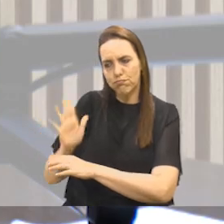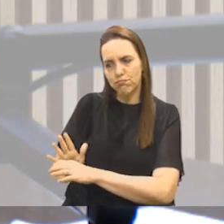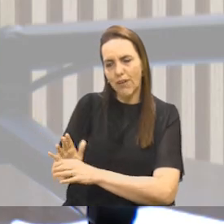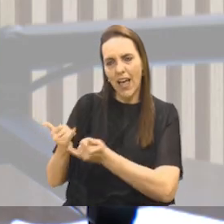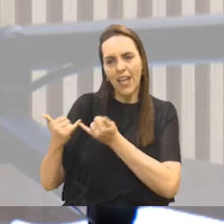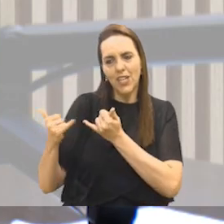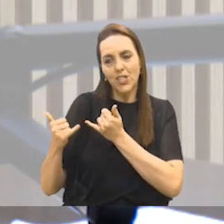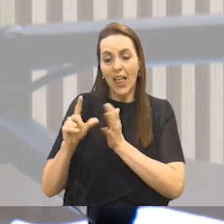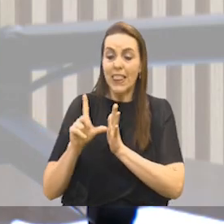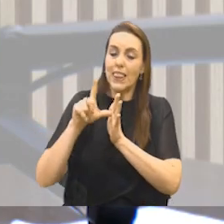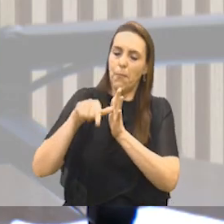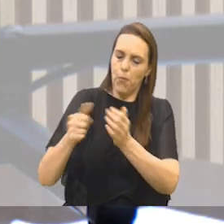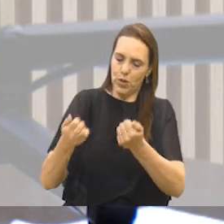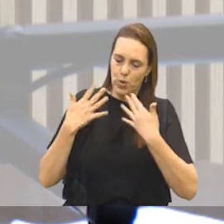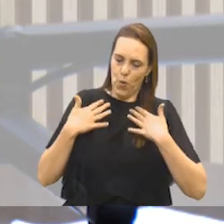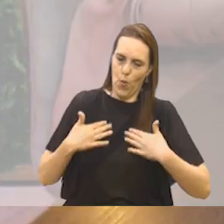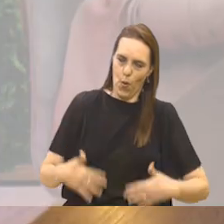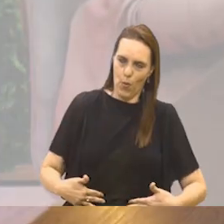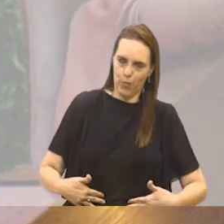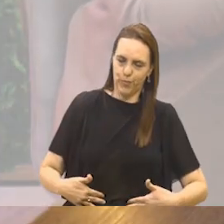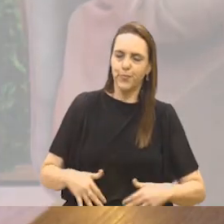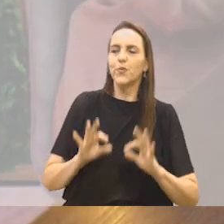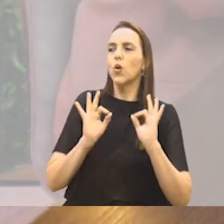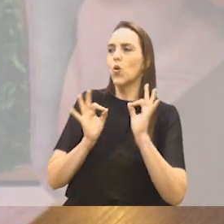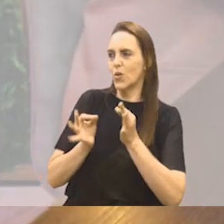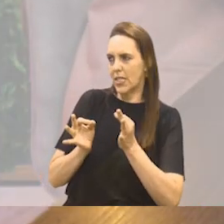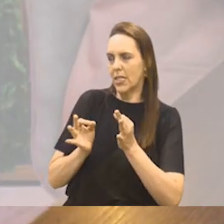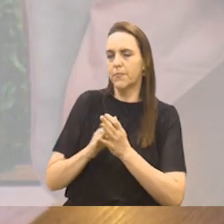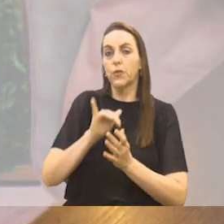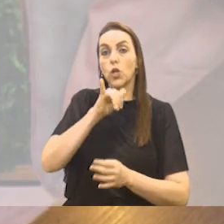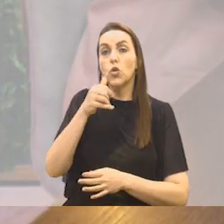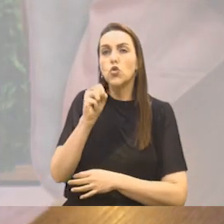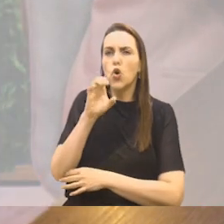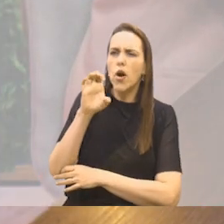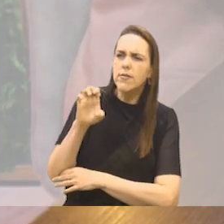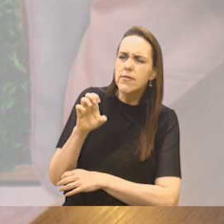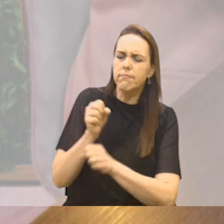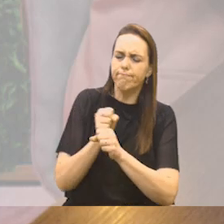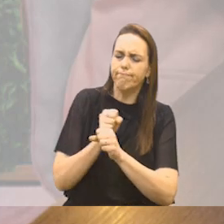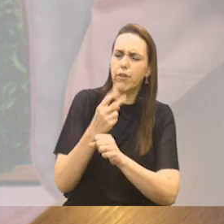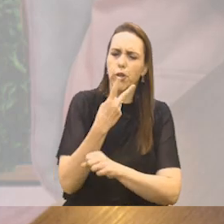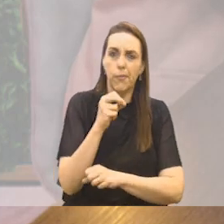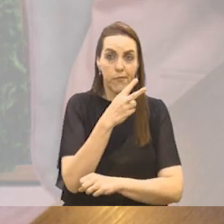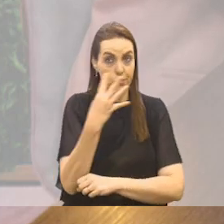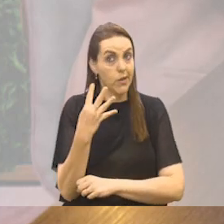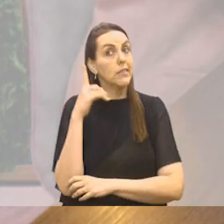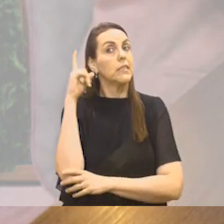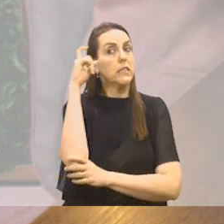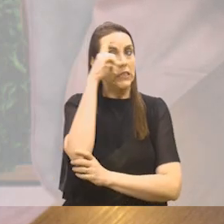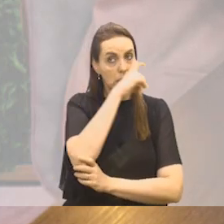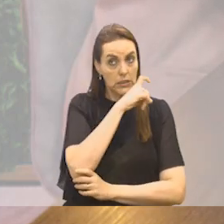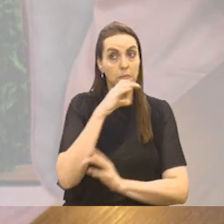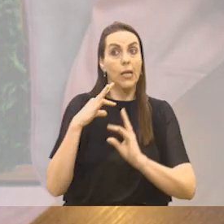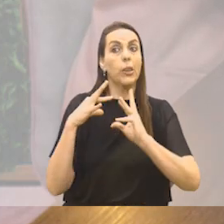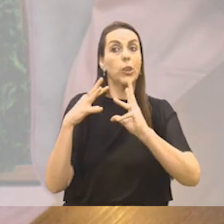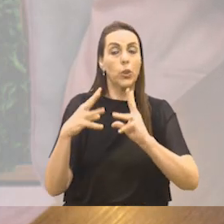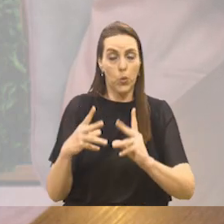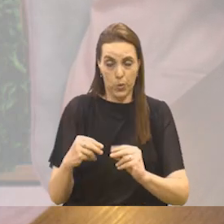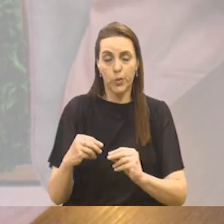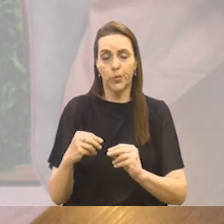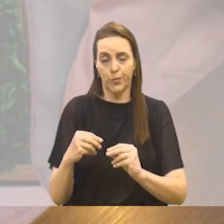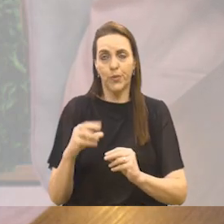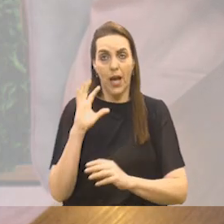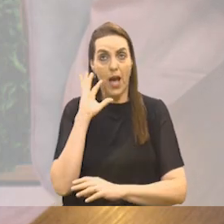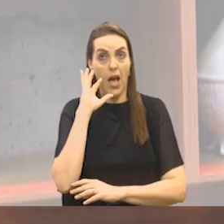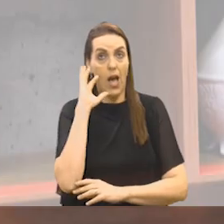se manifestar no físico. Com certeza. Josi, o ano de 2024 ele foi bastante difícil, como você mesmo disse, para